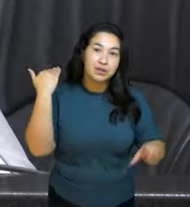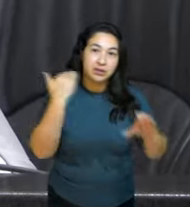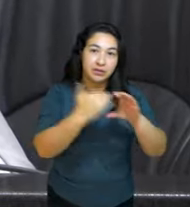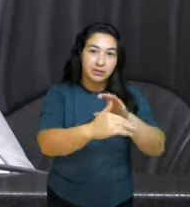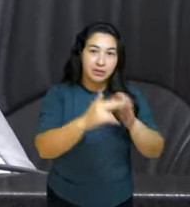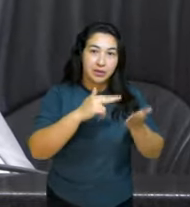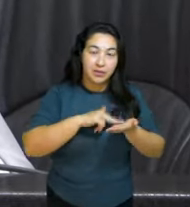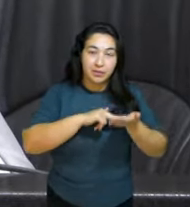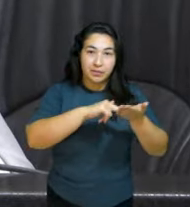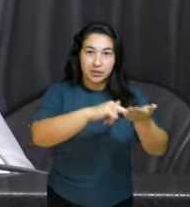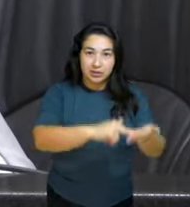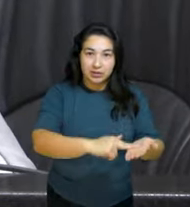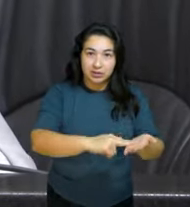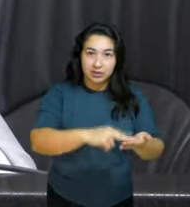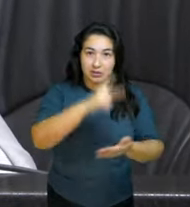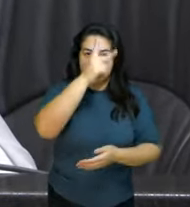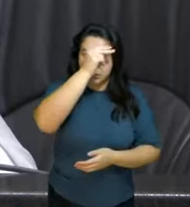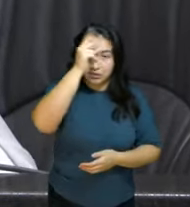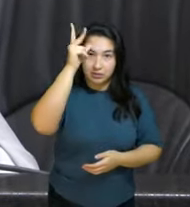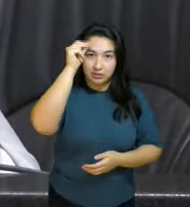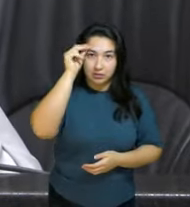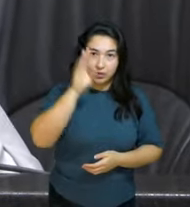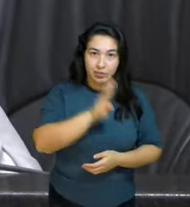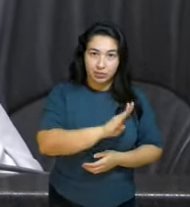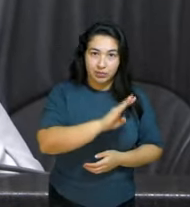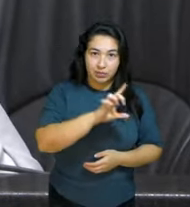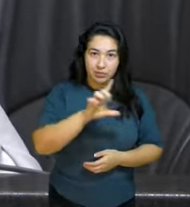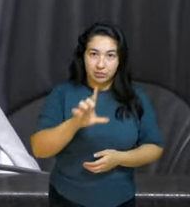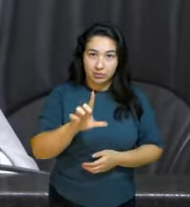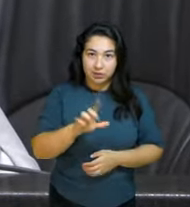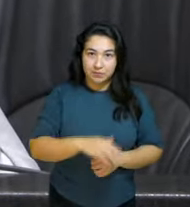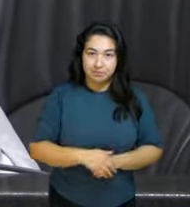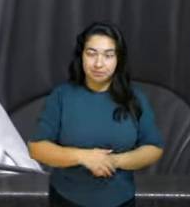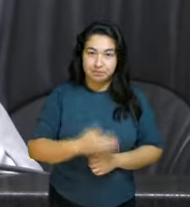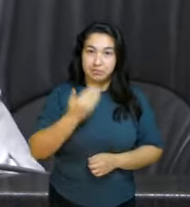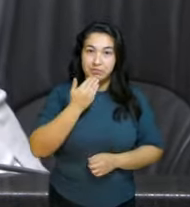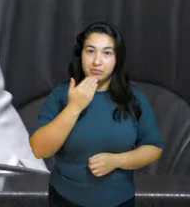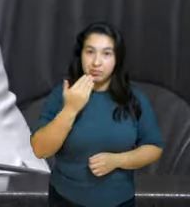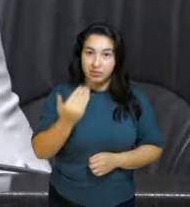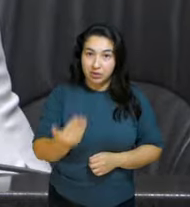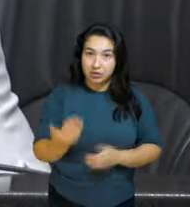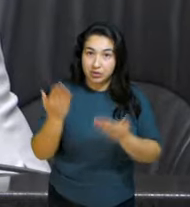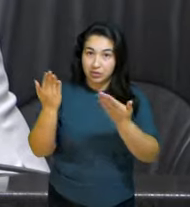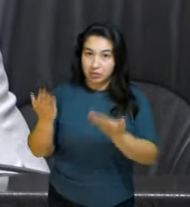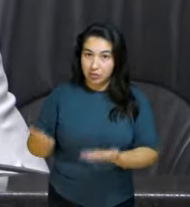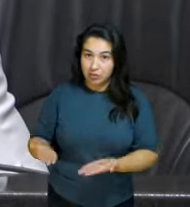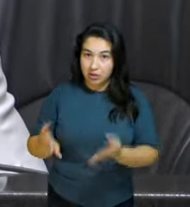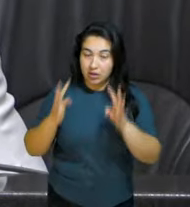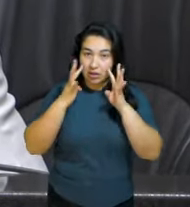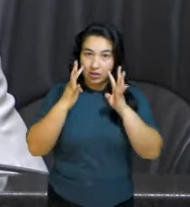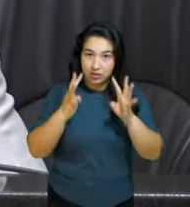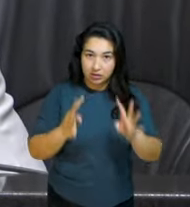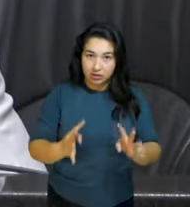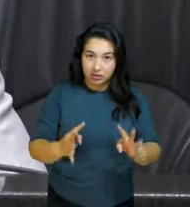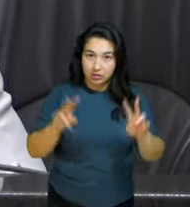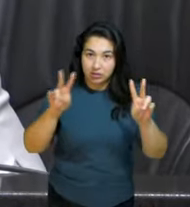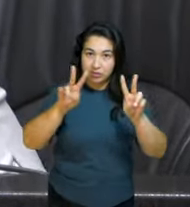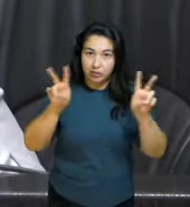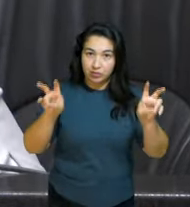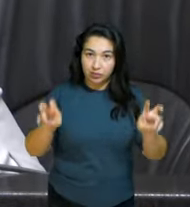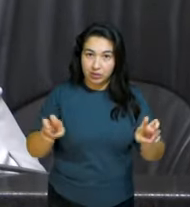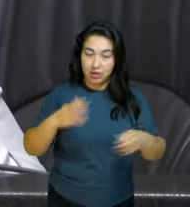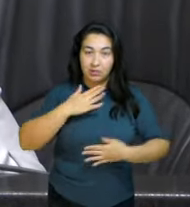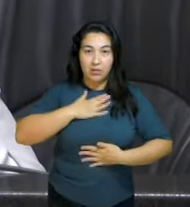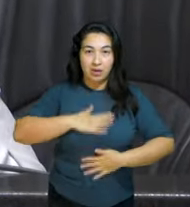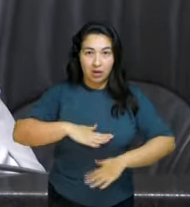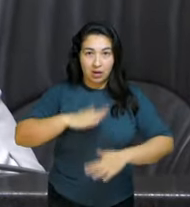ao prefeito de Blumenau, pedindo a ele que tratasse do assunto com muita calma.